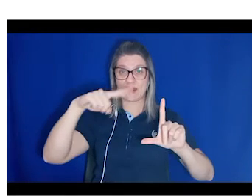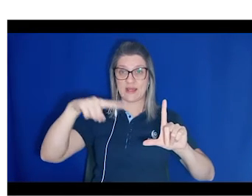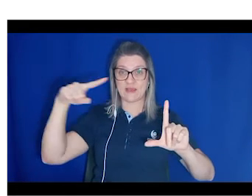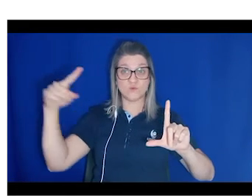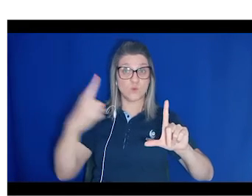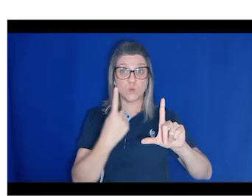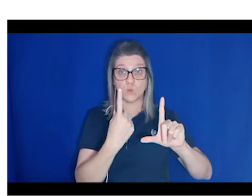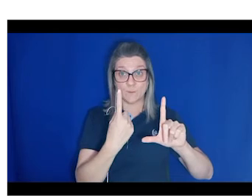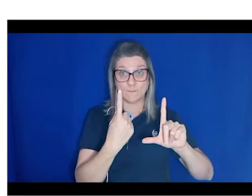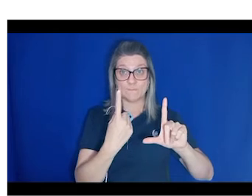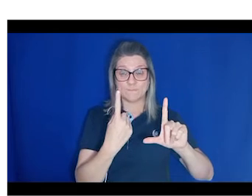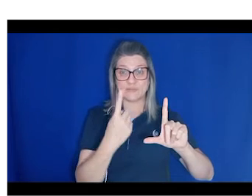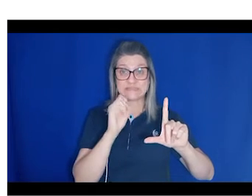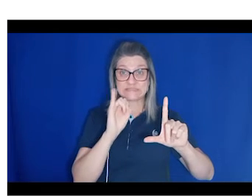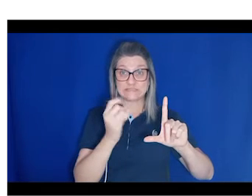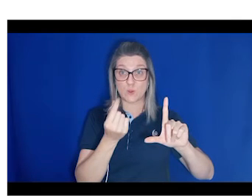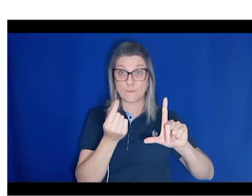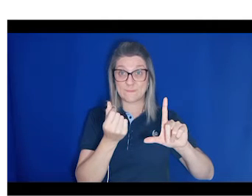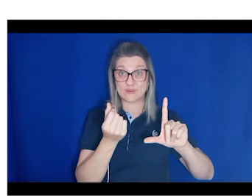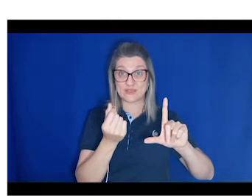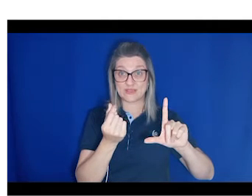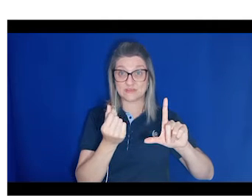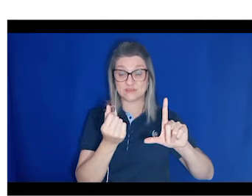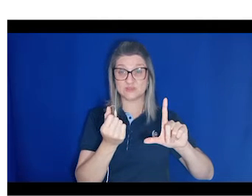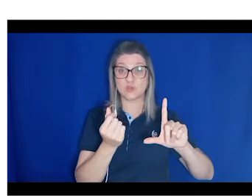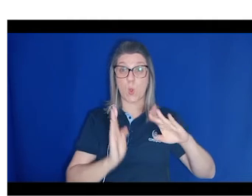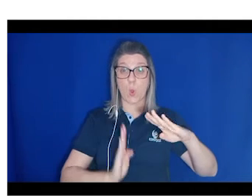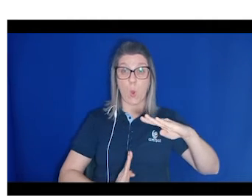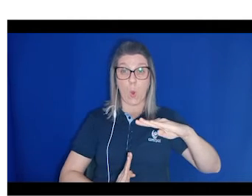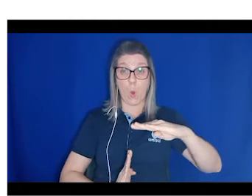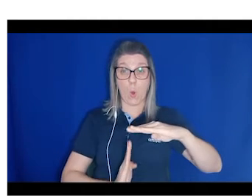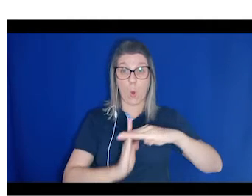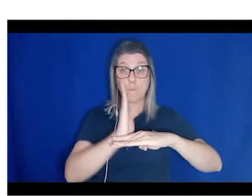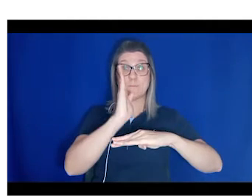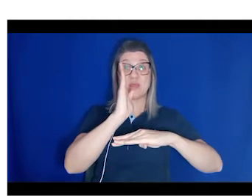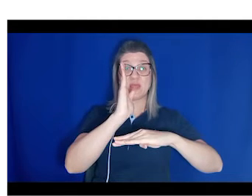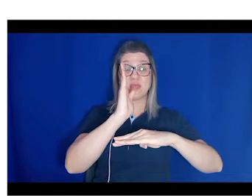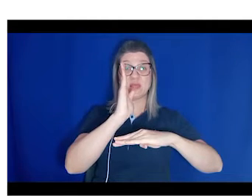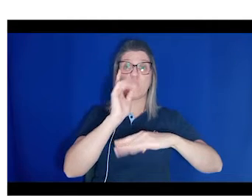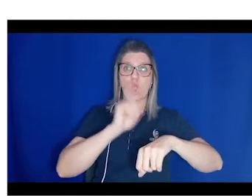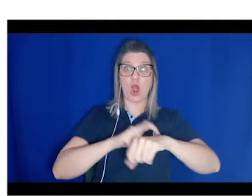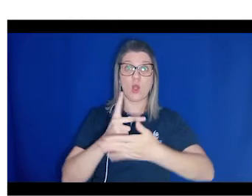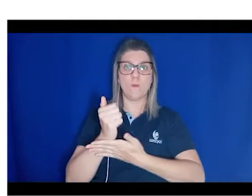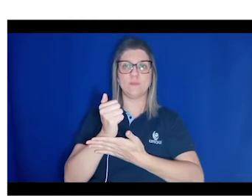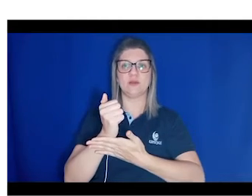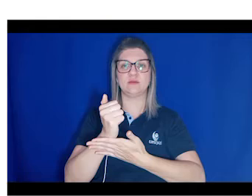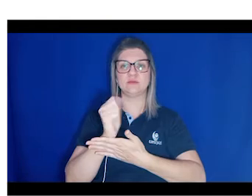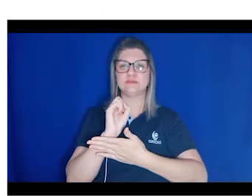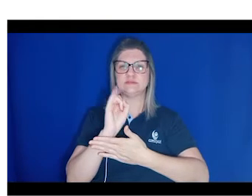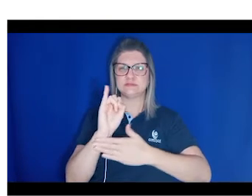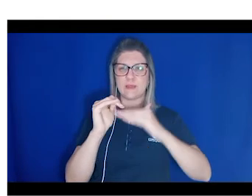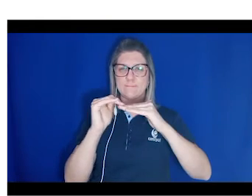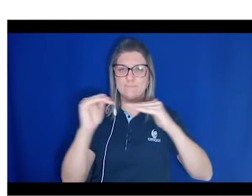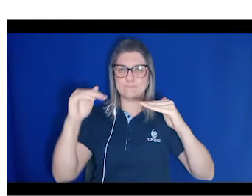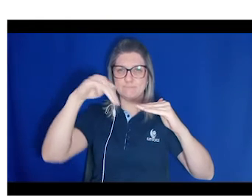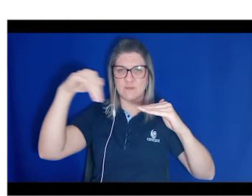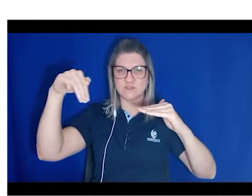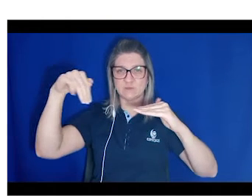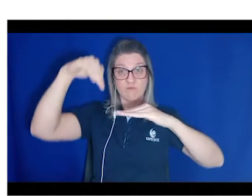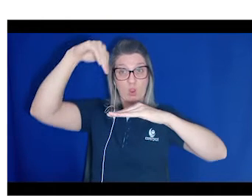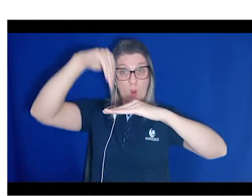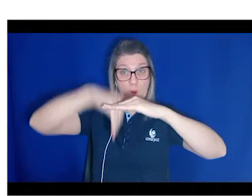só. Se o preço romper, os candles, romperem a média para cima, momento de comprar. Se romperem para